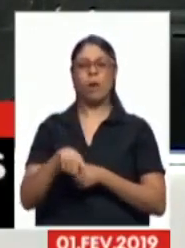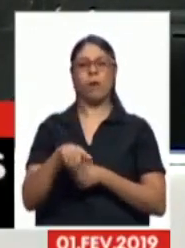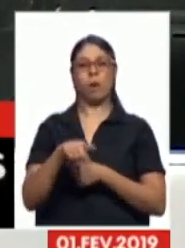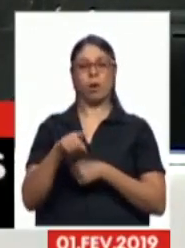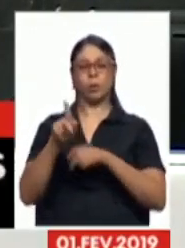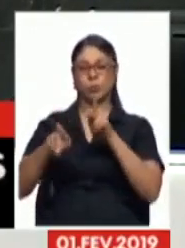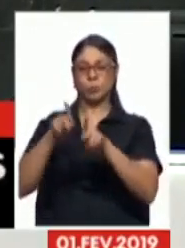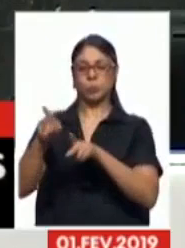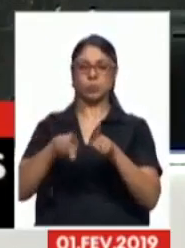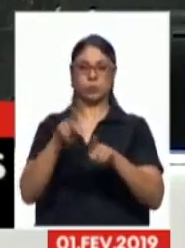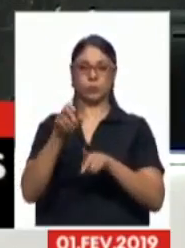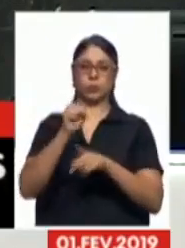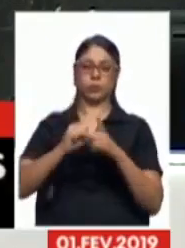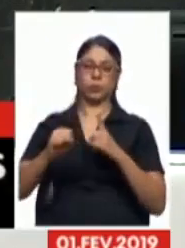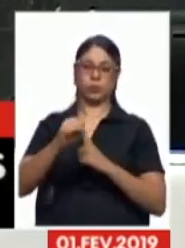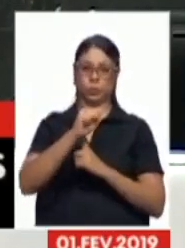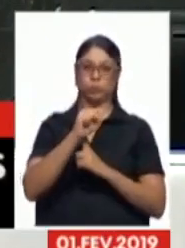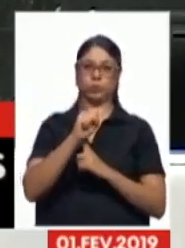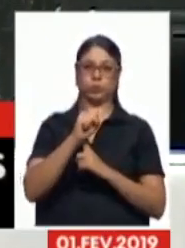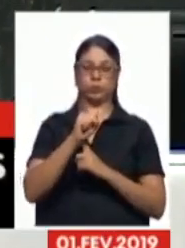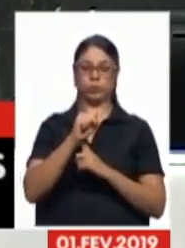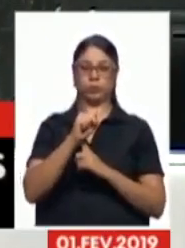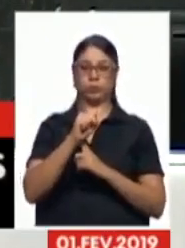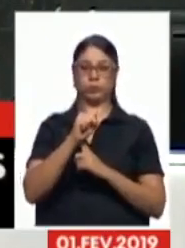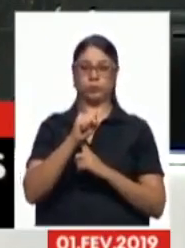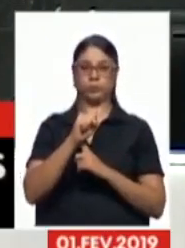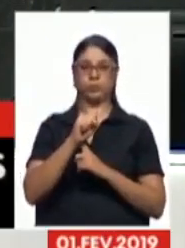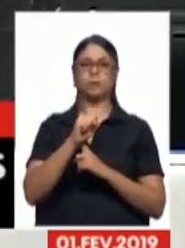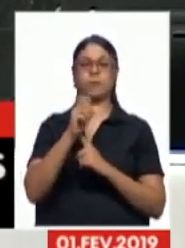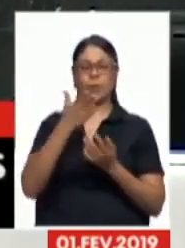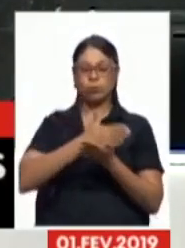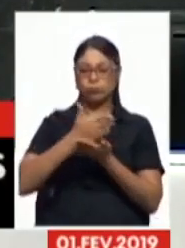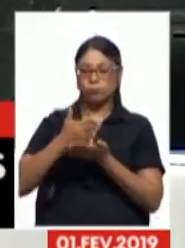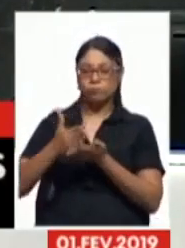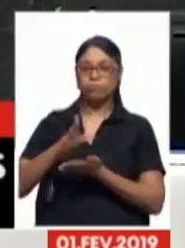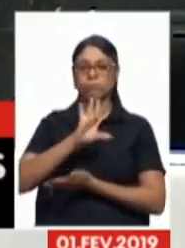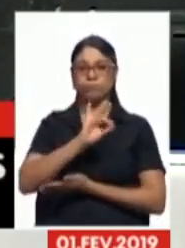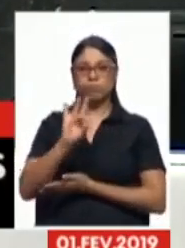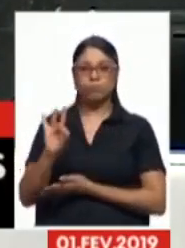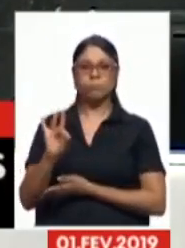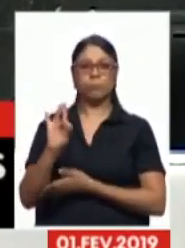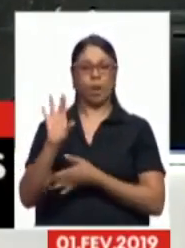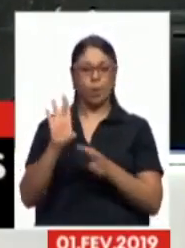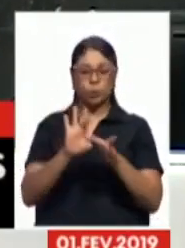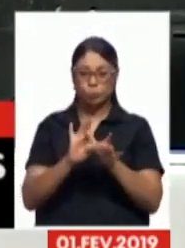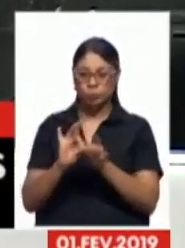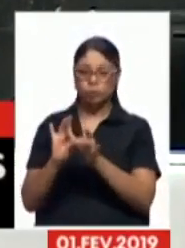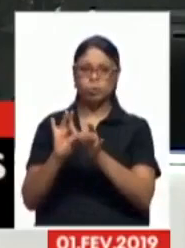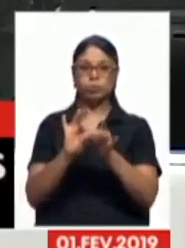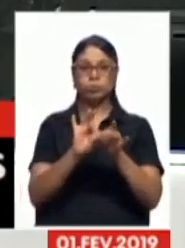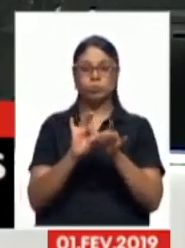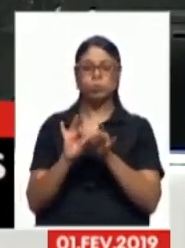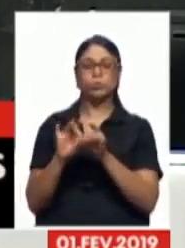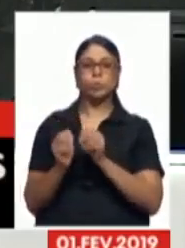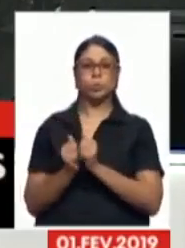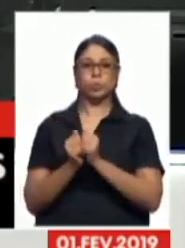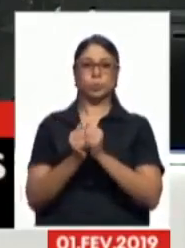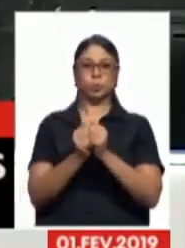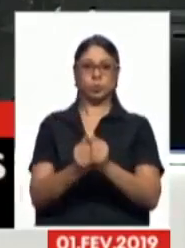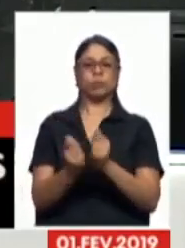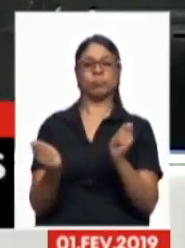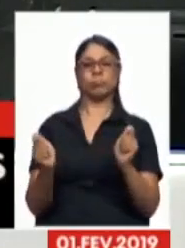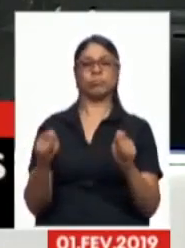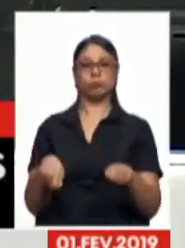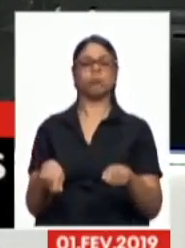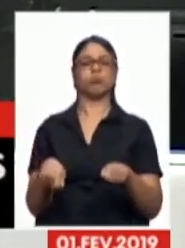A justaposição destes fragmentos, de forma harmônica e equânime, é condição